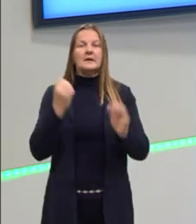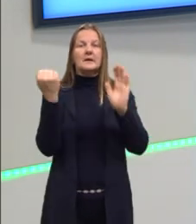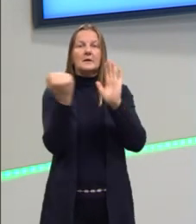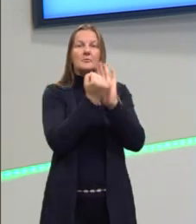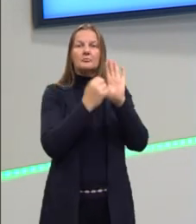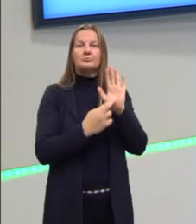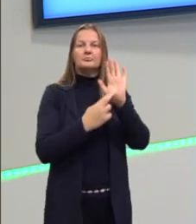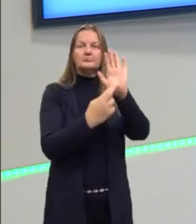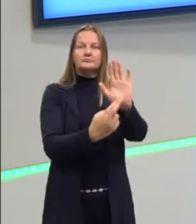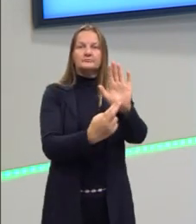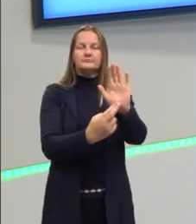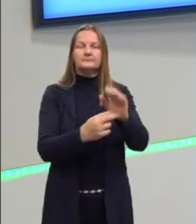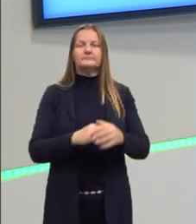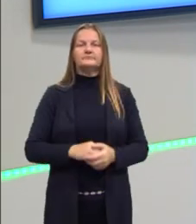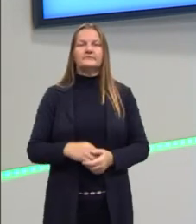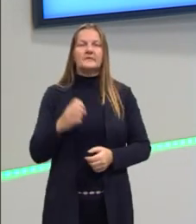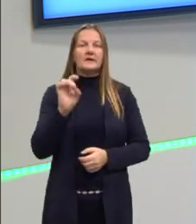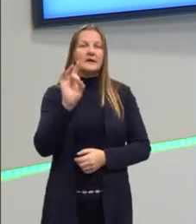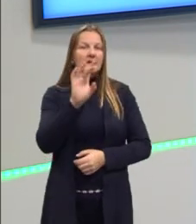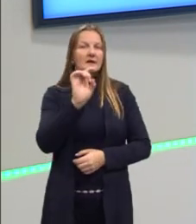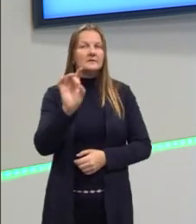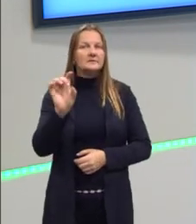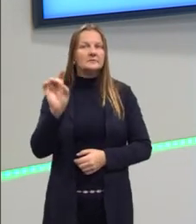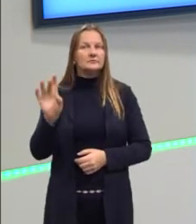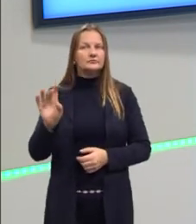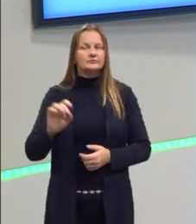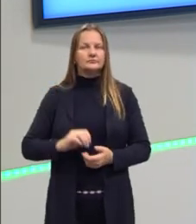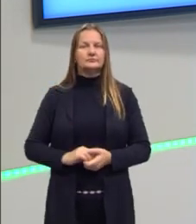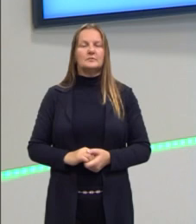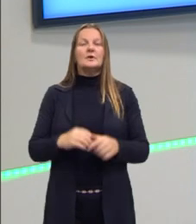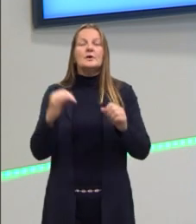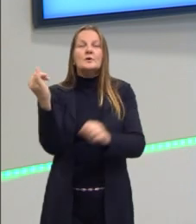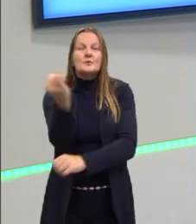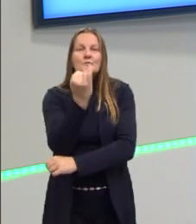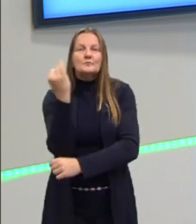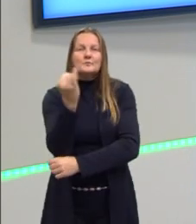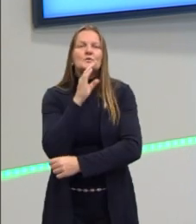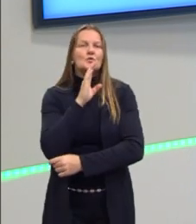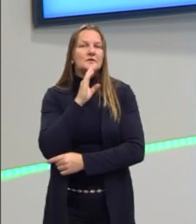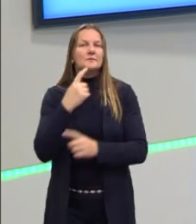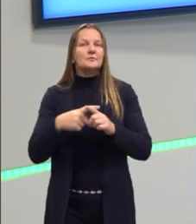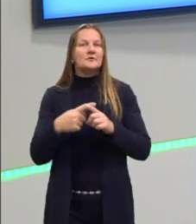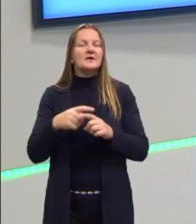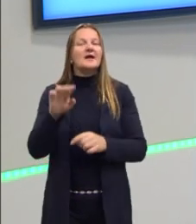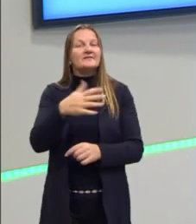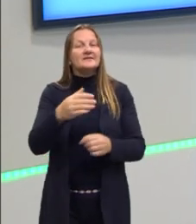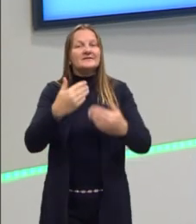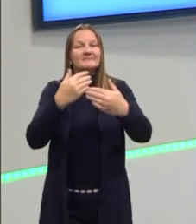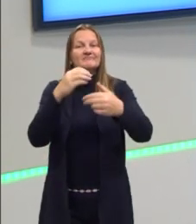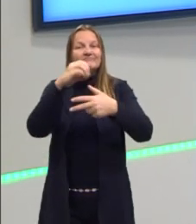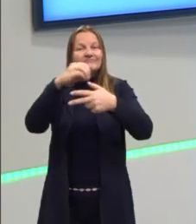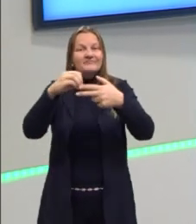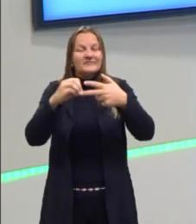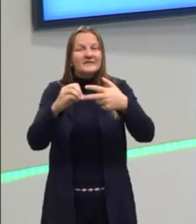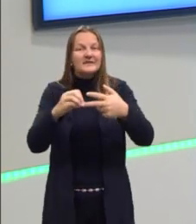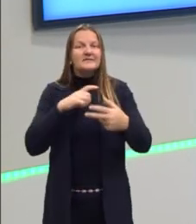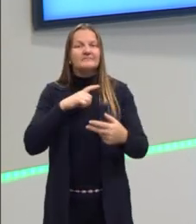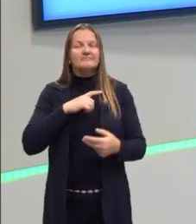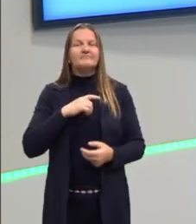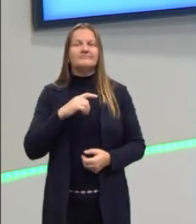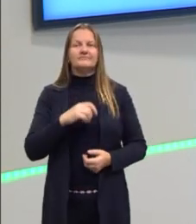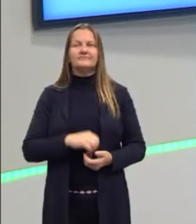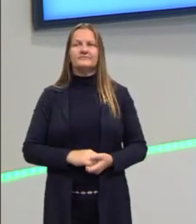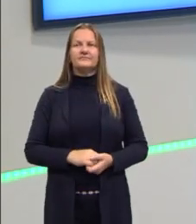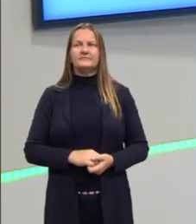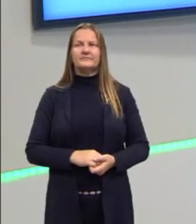representa o poder de penetração de cada uma delas é importante conhecer isso porque caiu questões a nem nos últimos neném